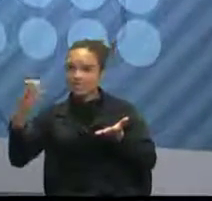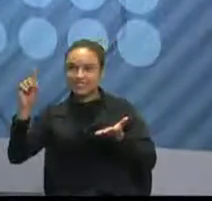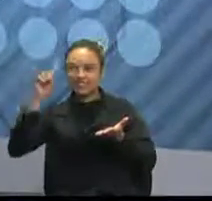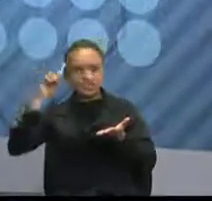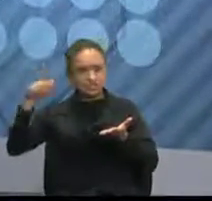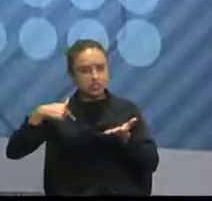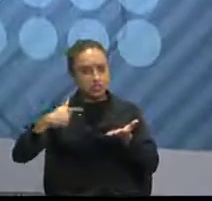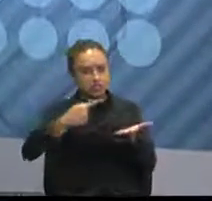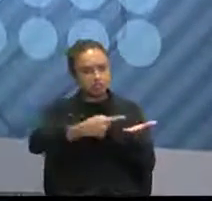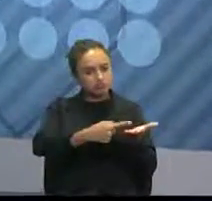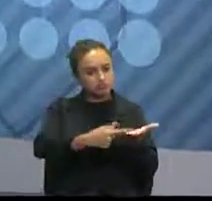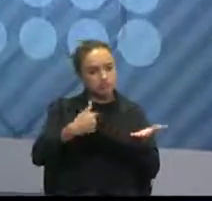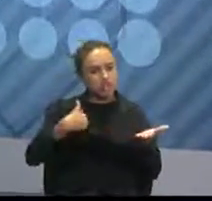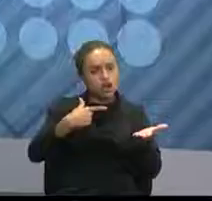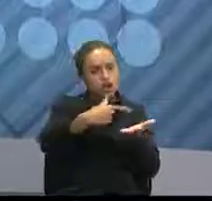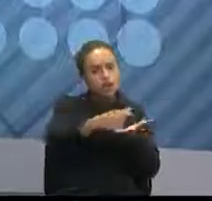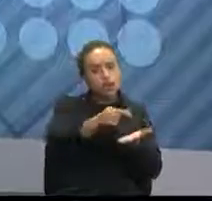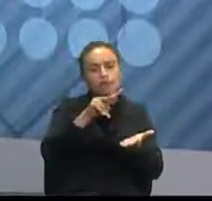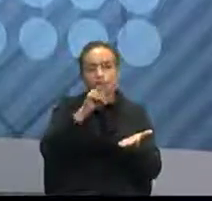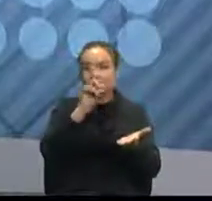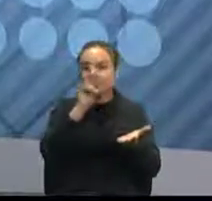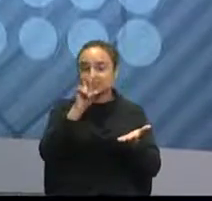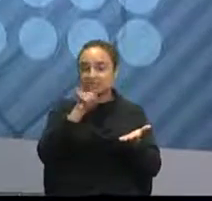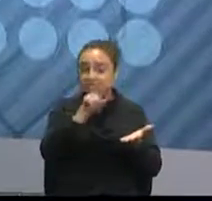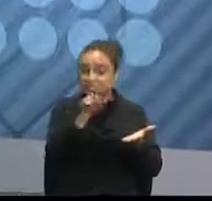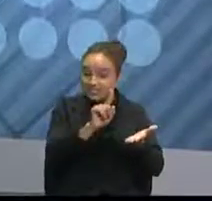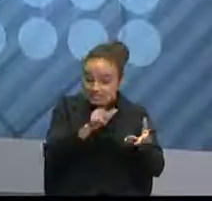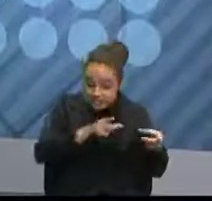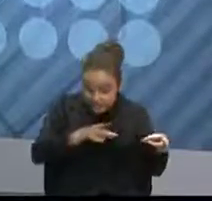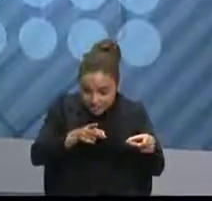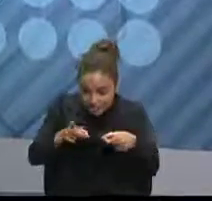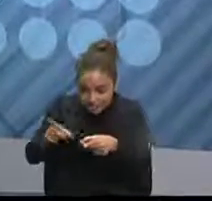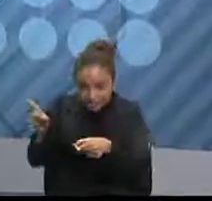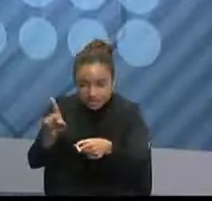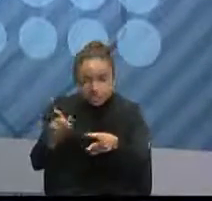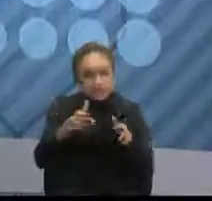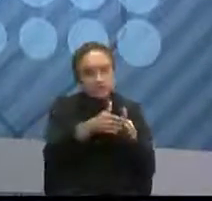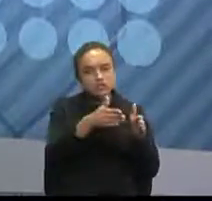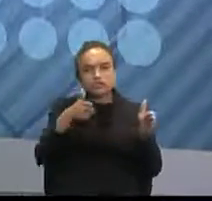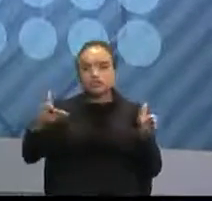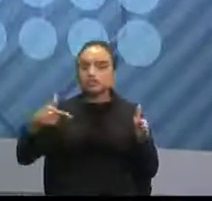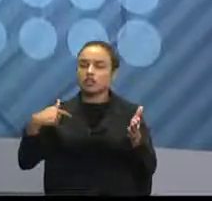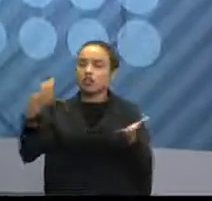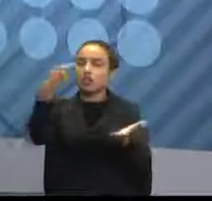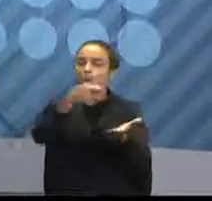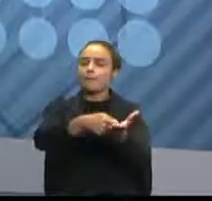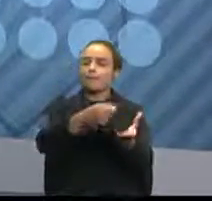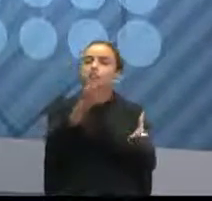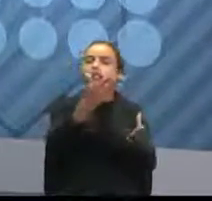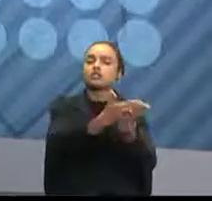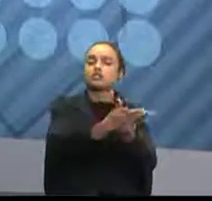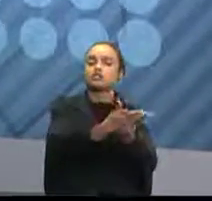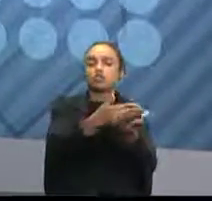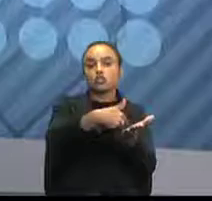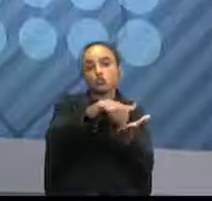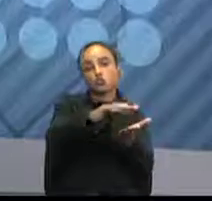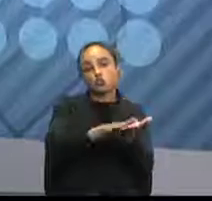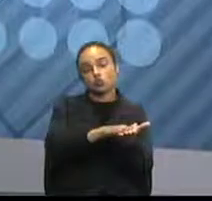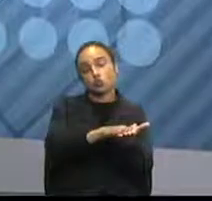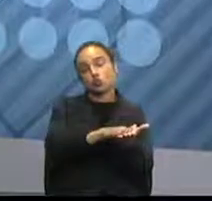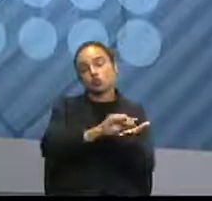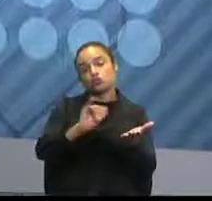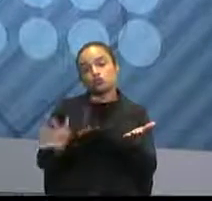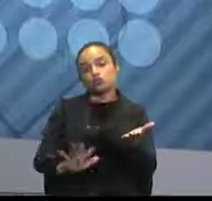comprar essas ações a 20 reais mas para que você não venda dessas ações o período de 30 dias vou te pagar uma taxa de juros correspondente a uma